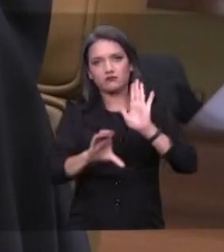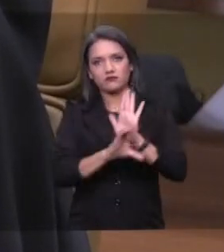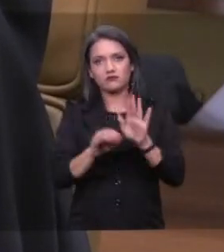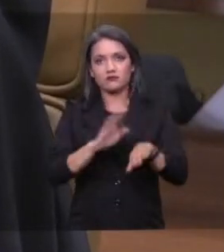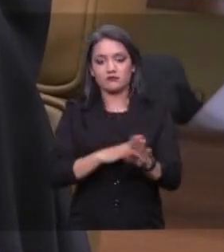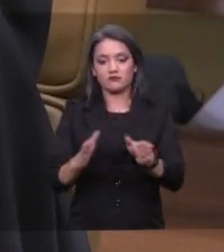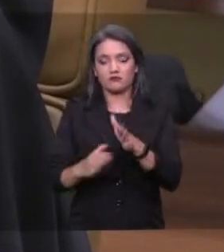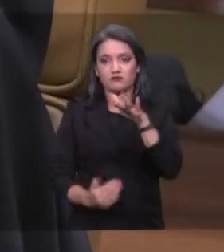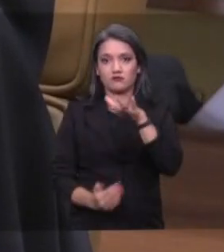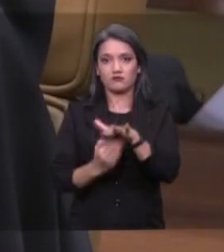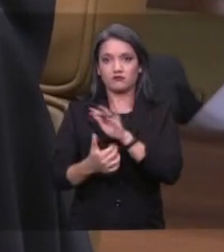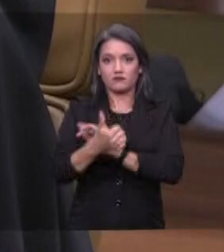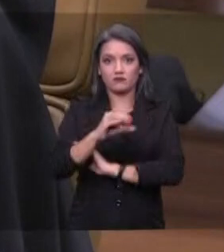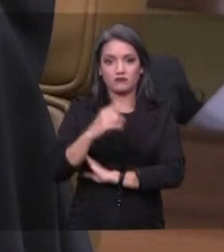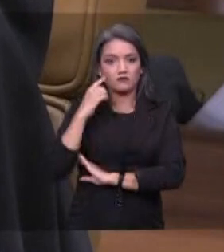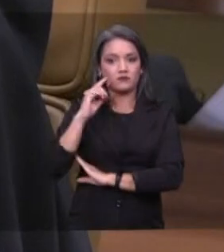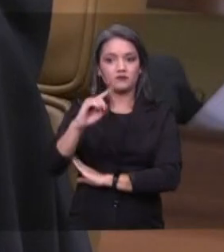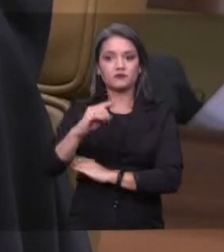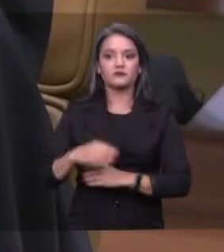10 dias.